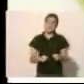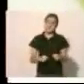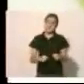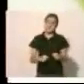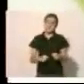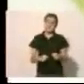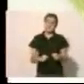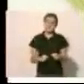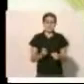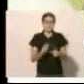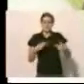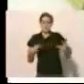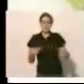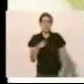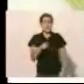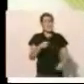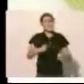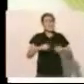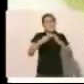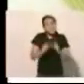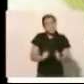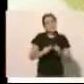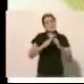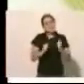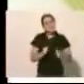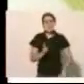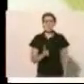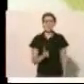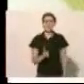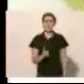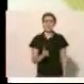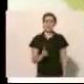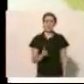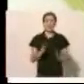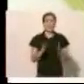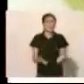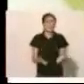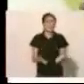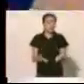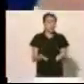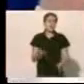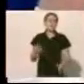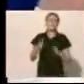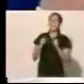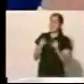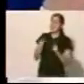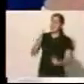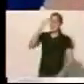Quando você começa a perceber que está, a maior parte das pessoas que tinham intimidade com você, já se foram.